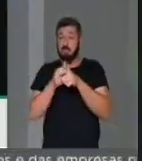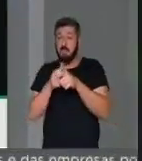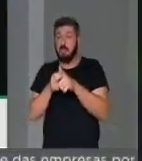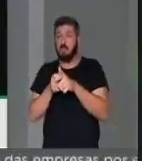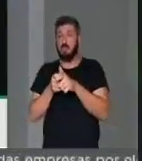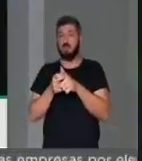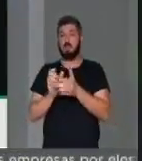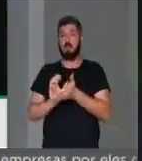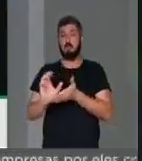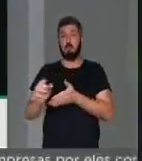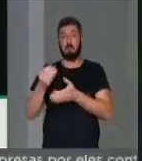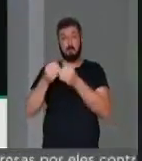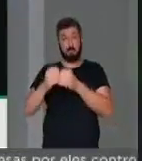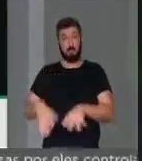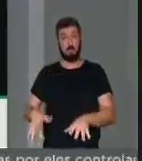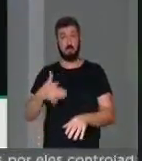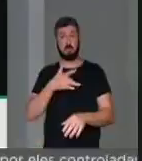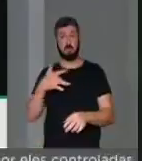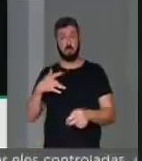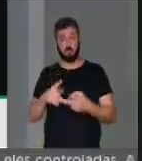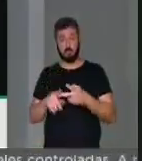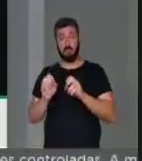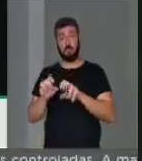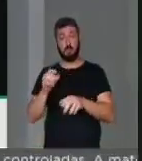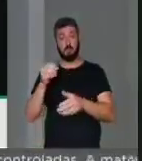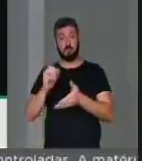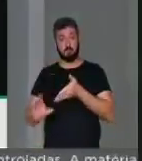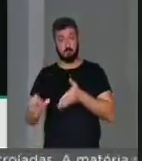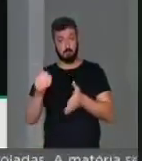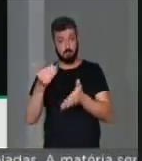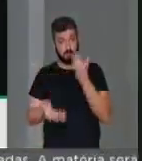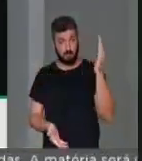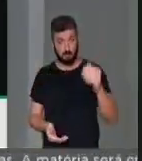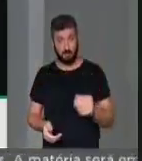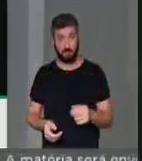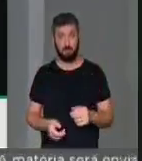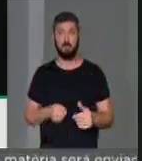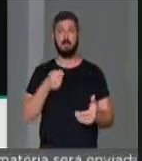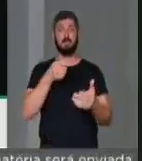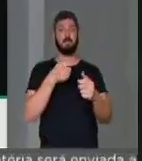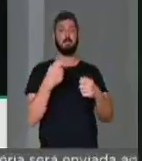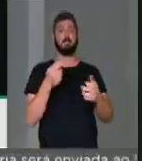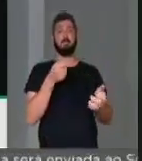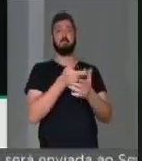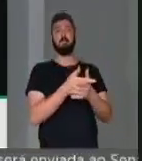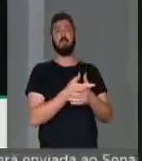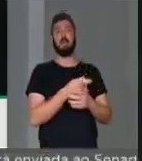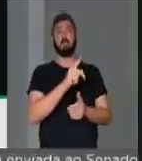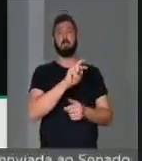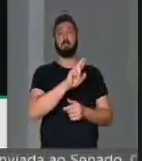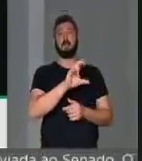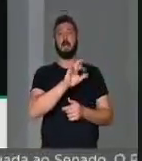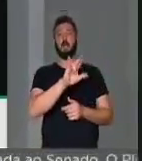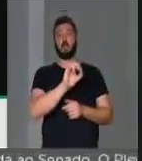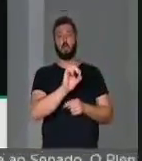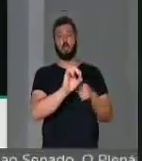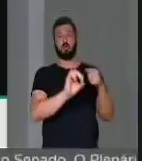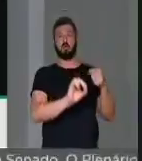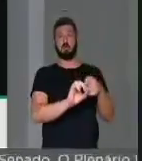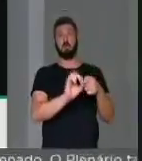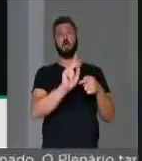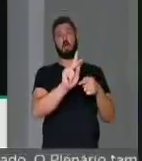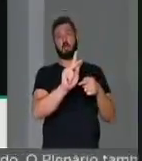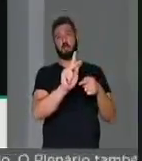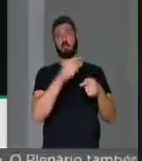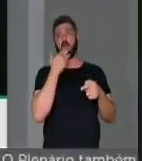vão deixar de investir na saúde e na educação para o pagamento de precatórios. Pagar precatórios,